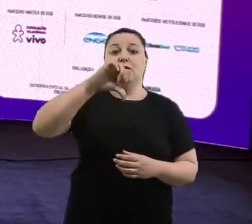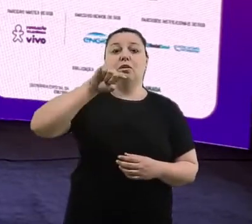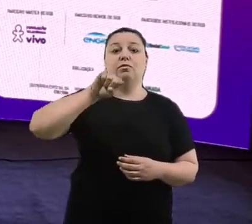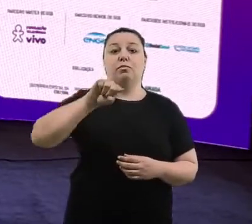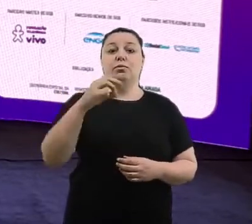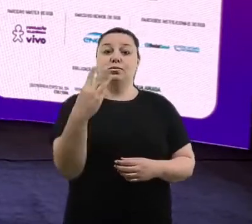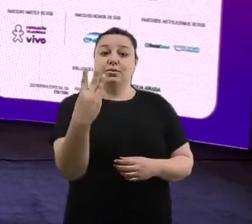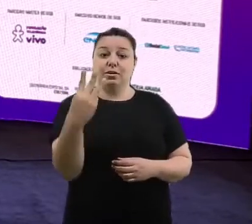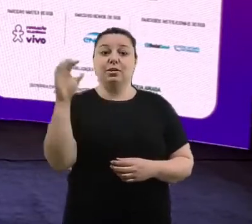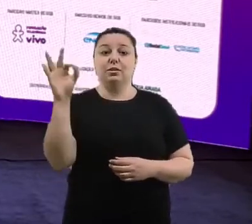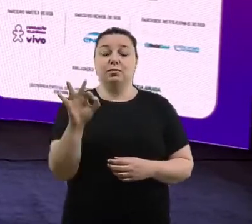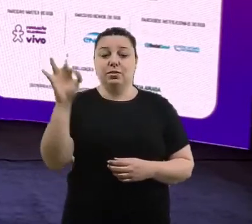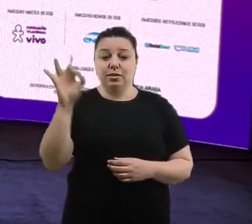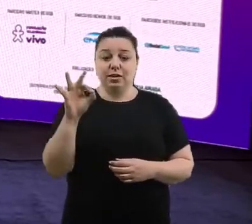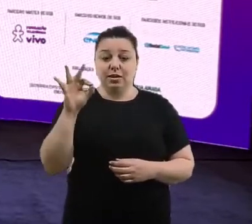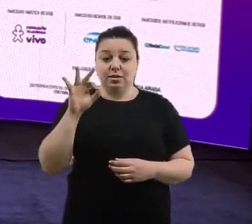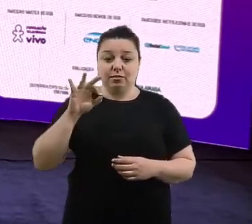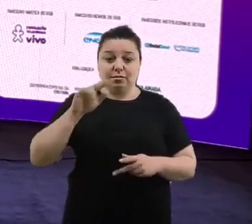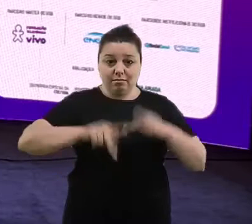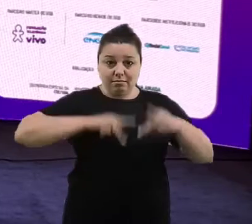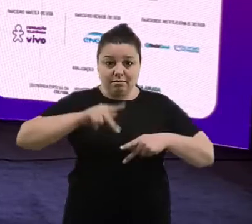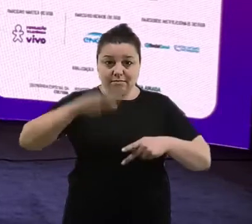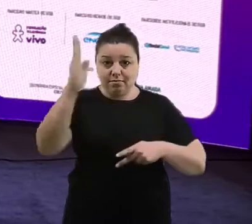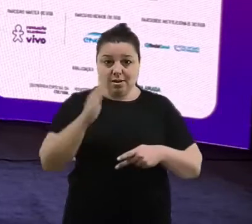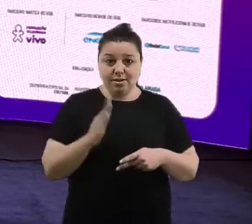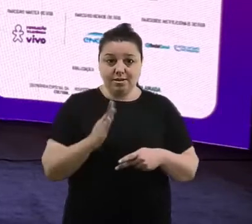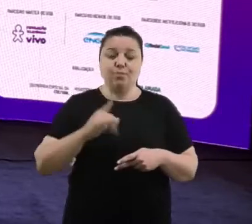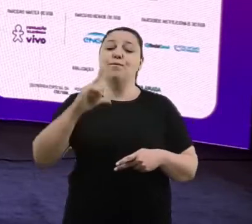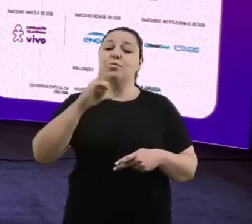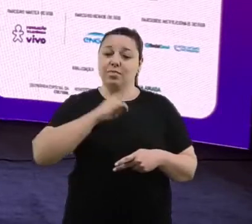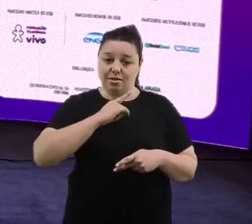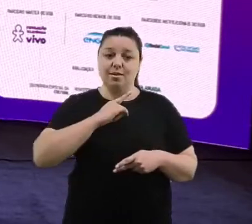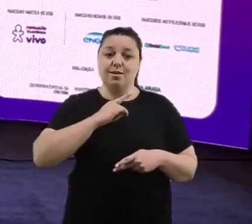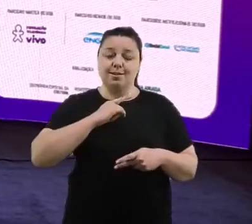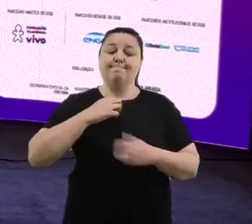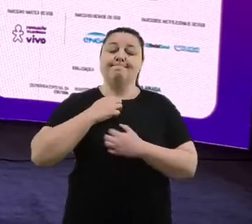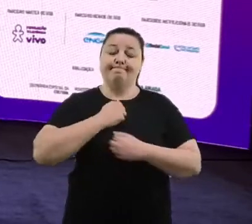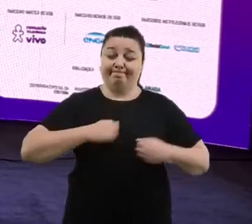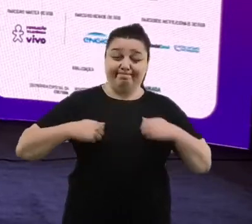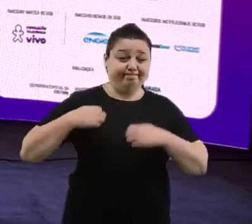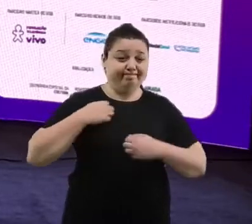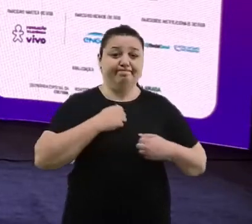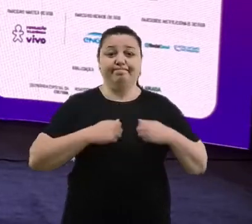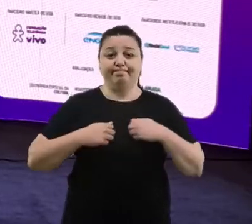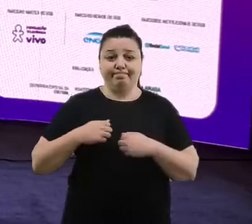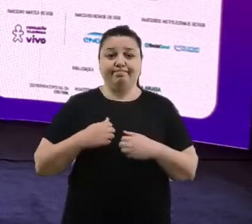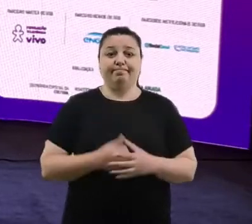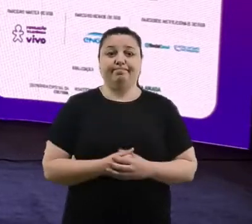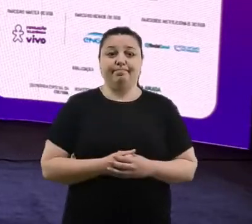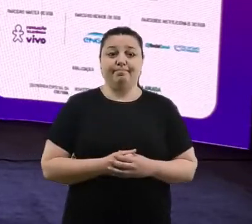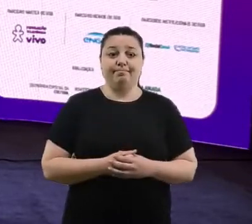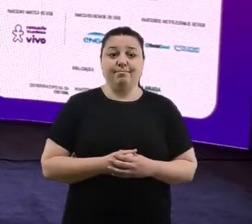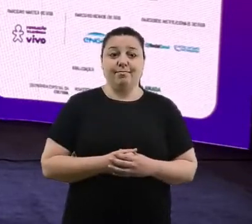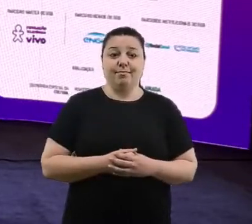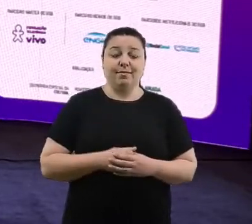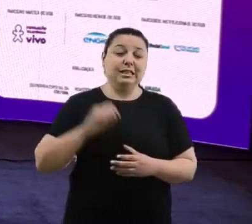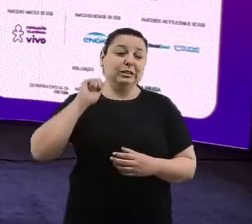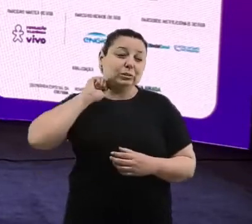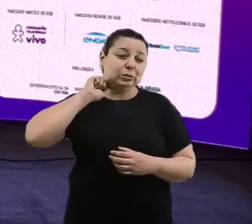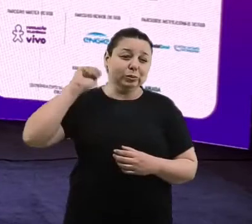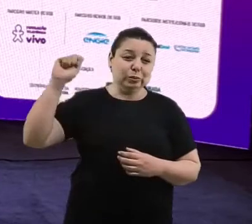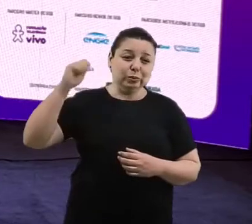9,3% da nossa população sofre de ansiedade. E o suicídio já é a terceira maior causa de morte externa aqui no